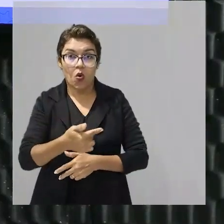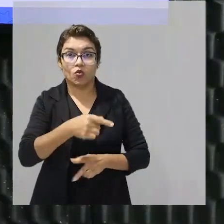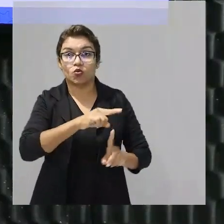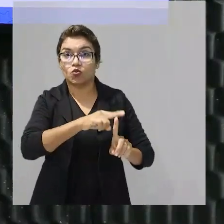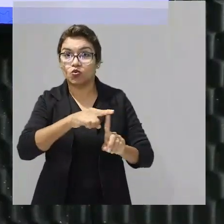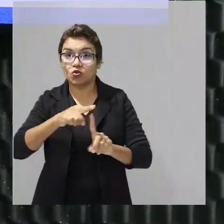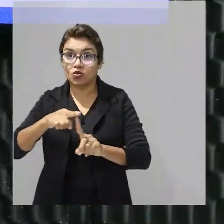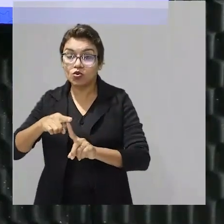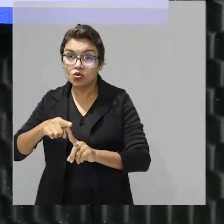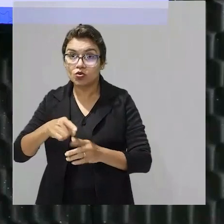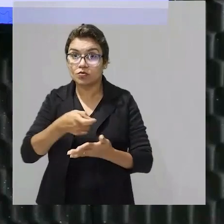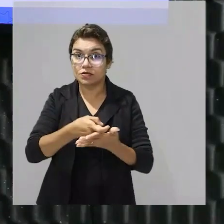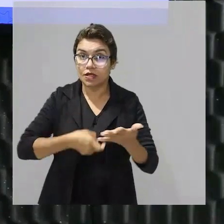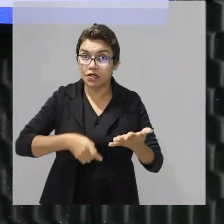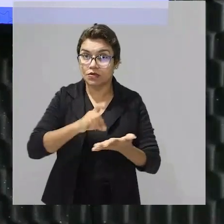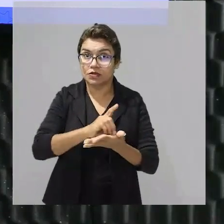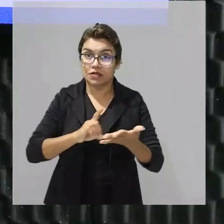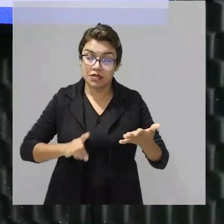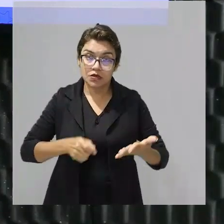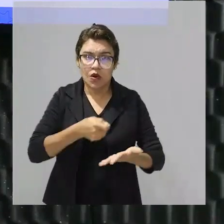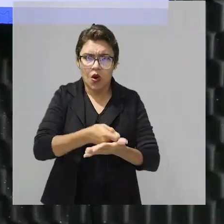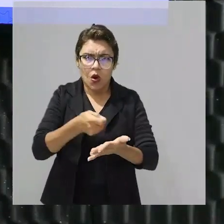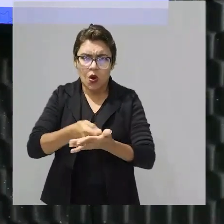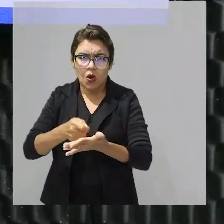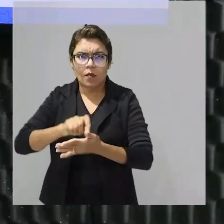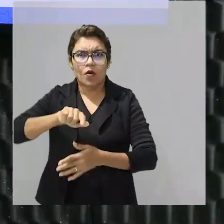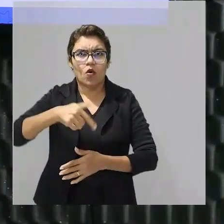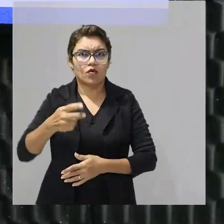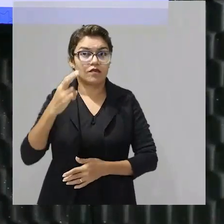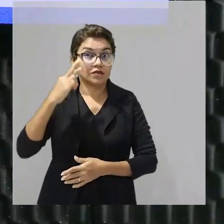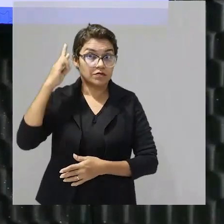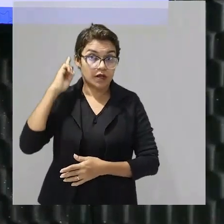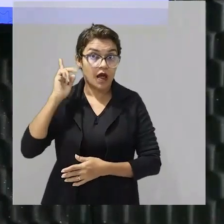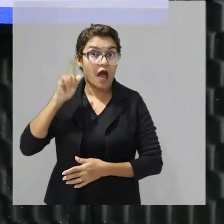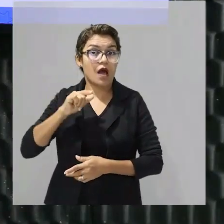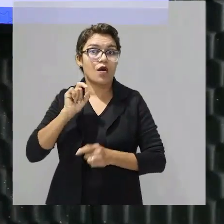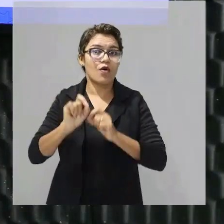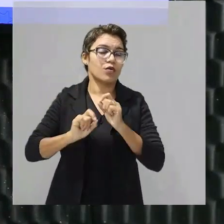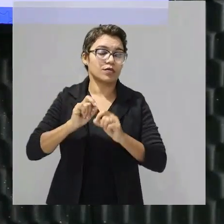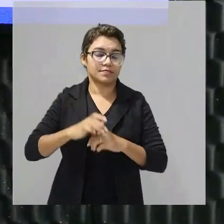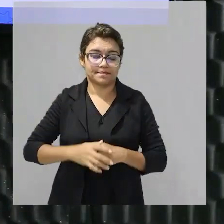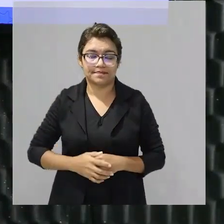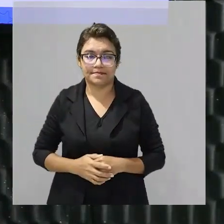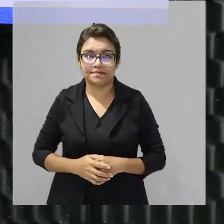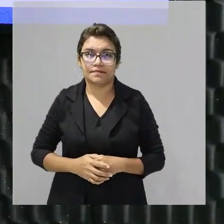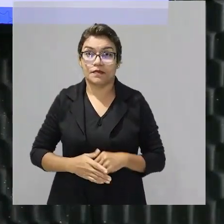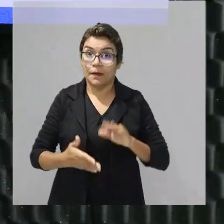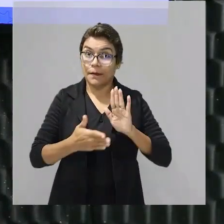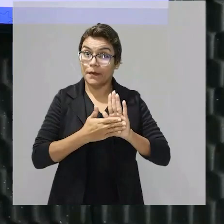com uma corda, ou vamos matar e colocar, nada disso. Então vamos pensar